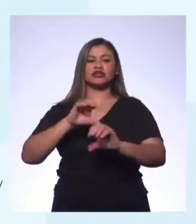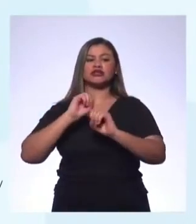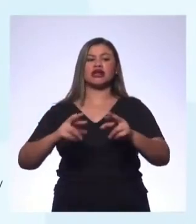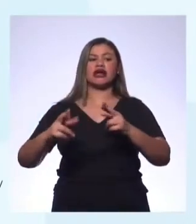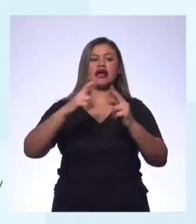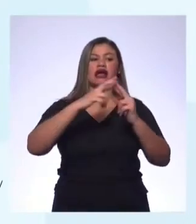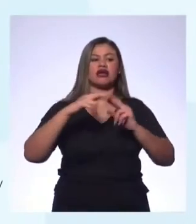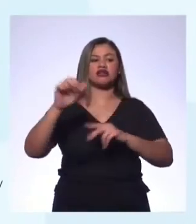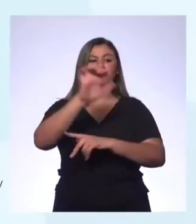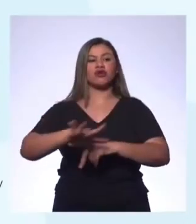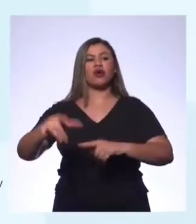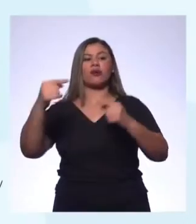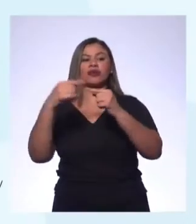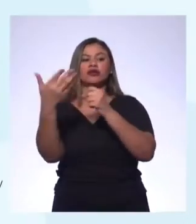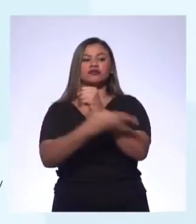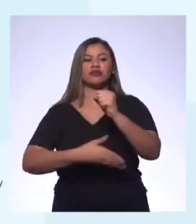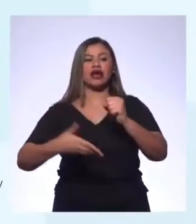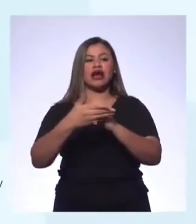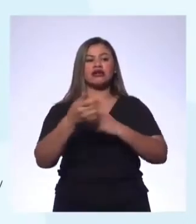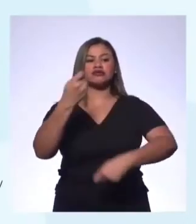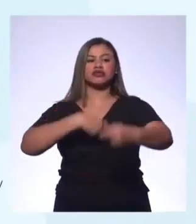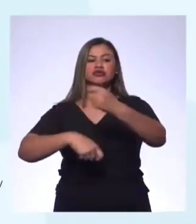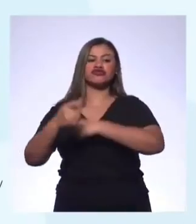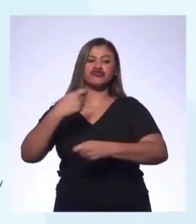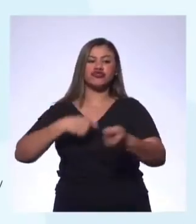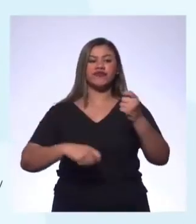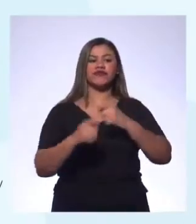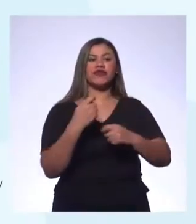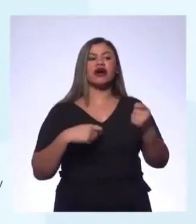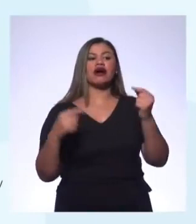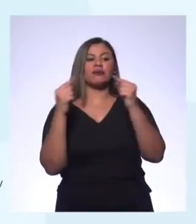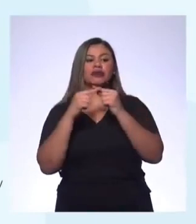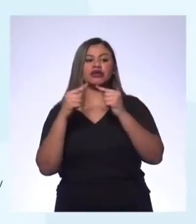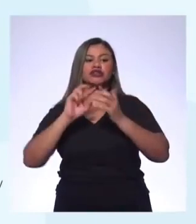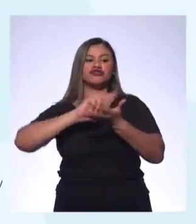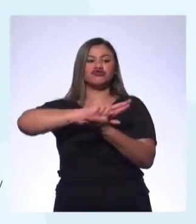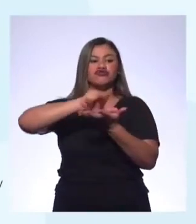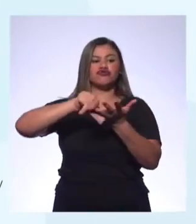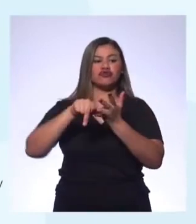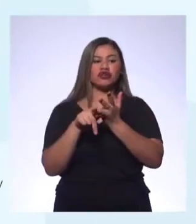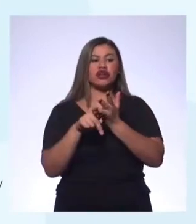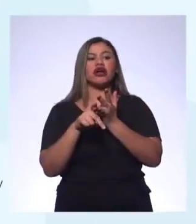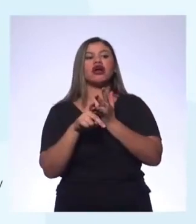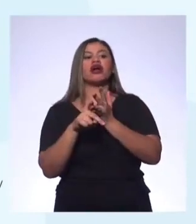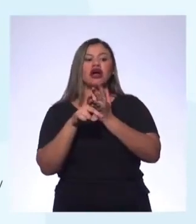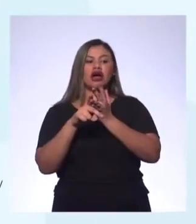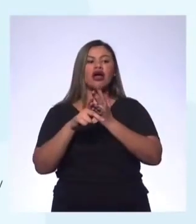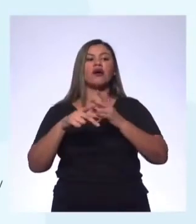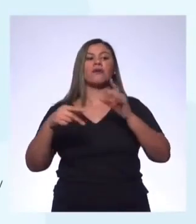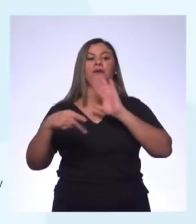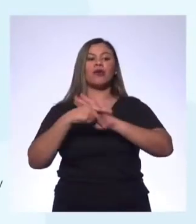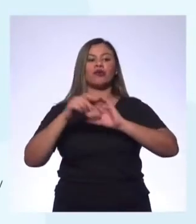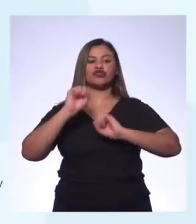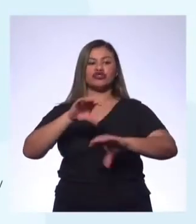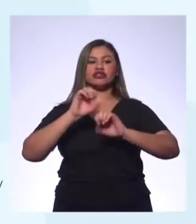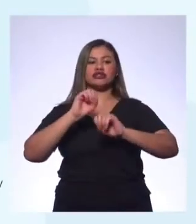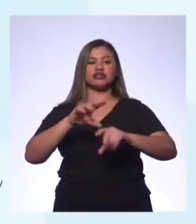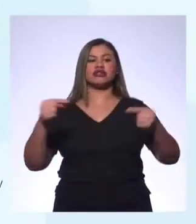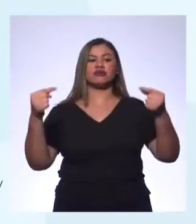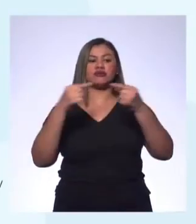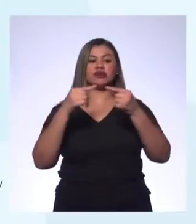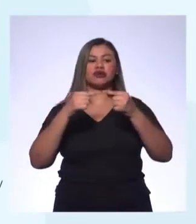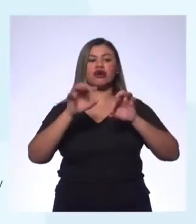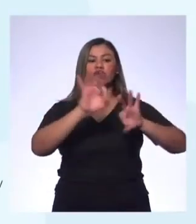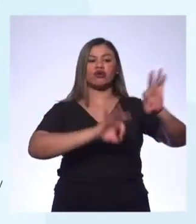estadual referentes à estrutura administrativa, à oferta dos níveis e modalidades de ensino previsto,